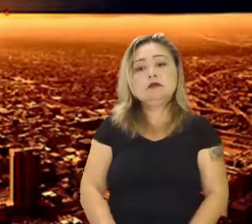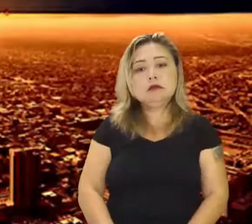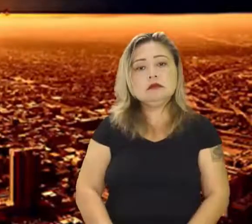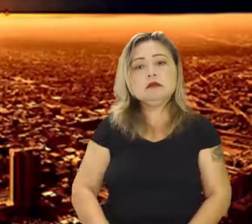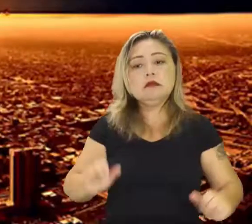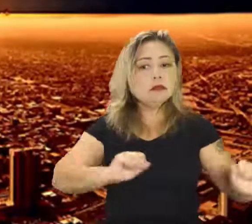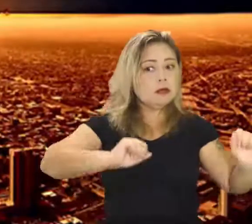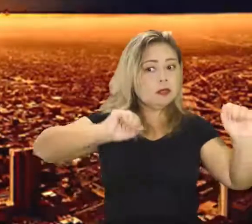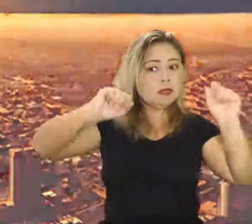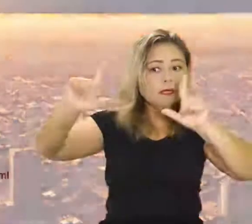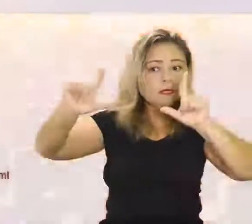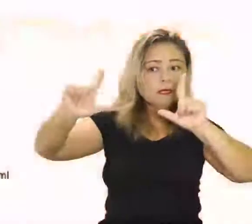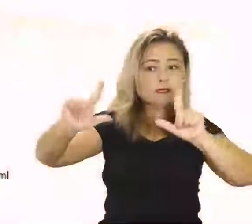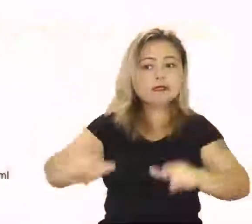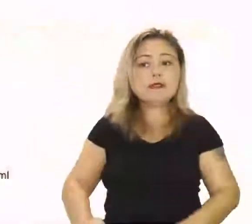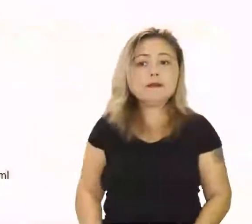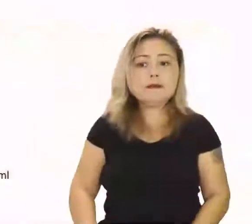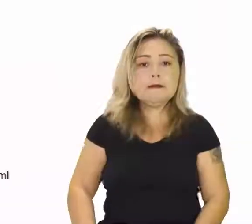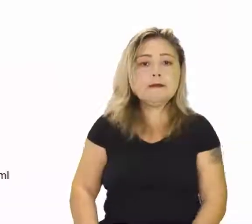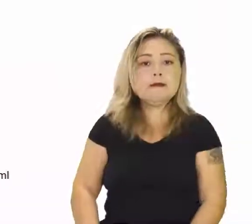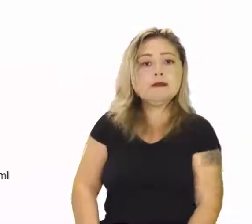Na tela para vocês.